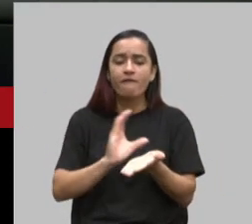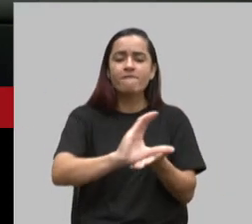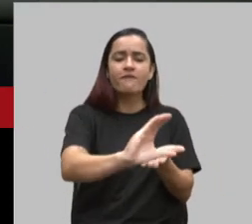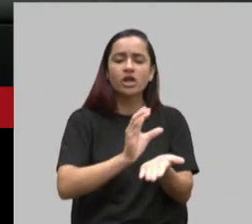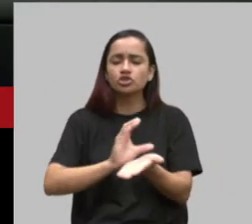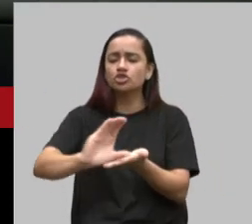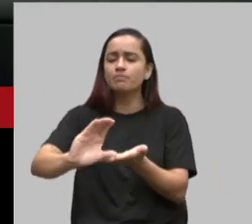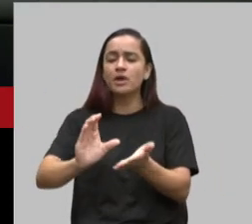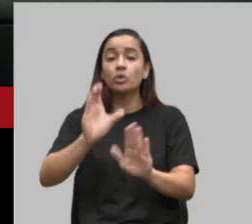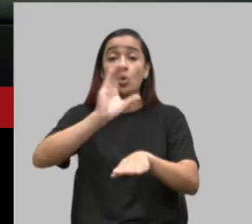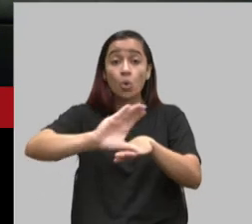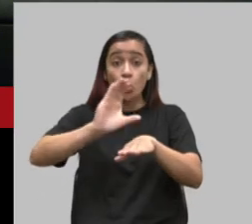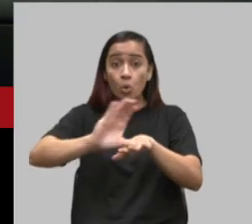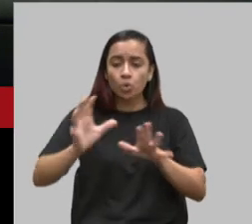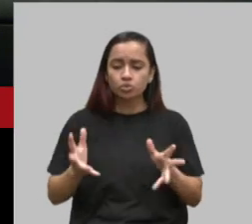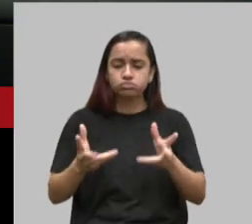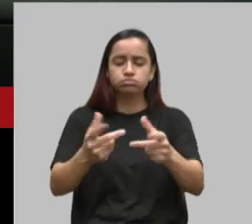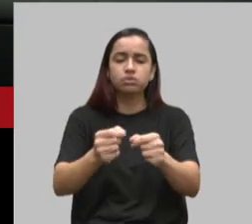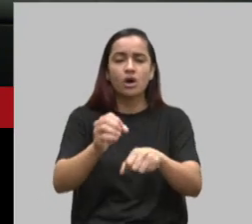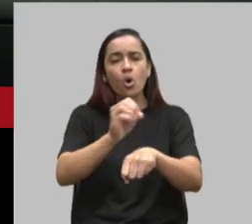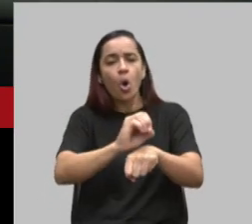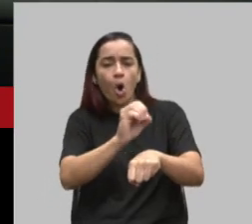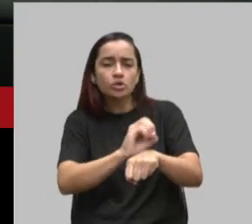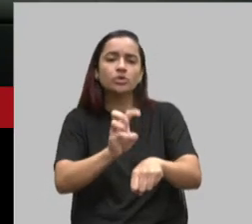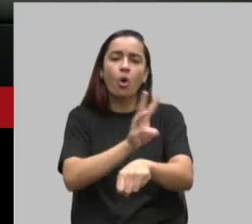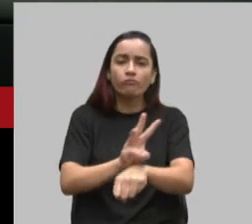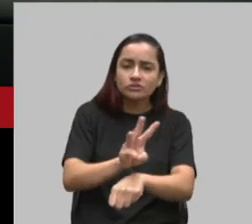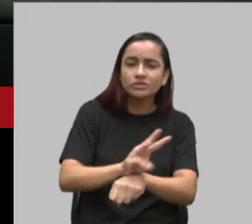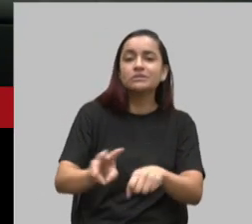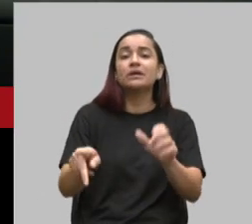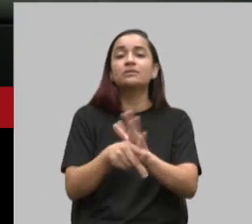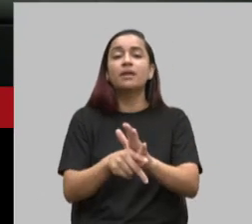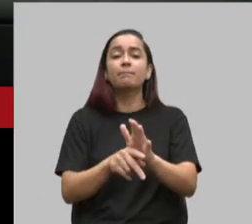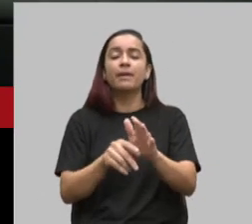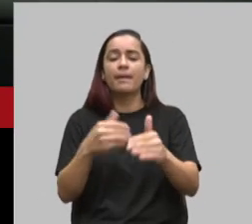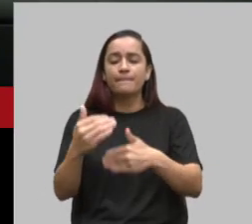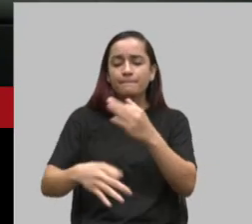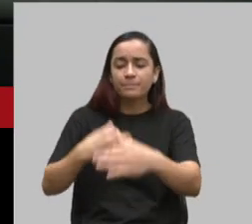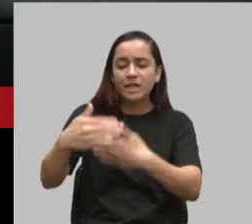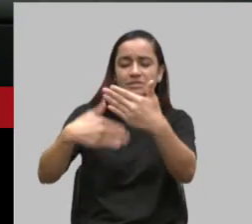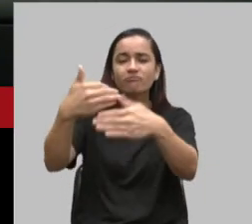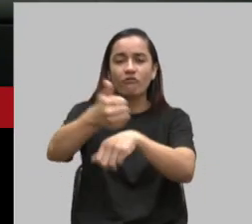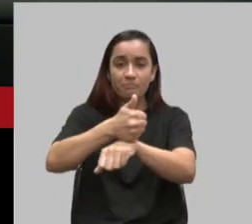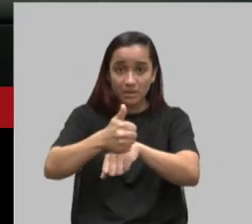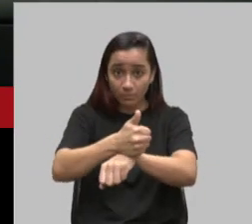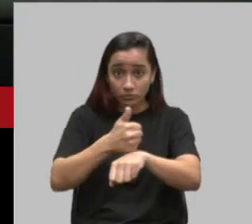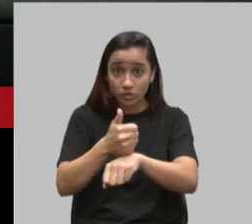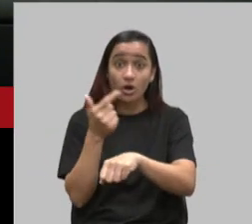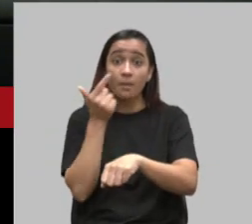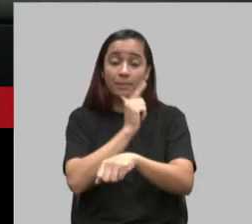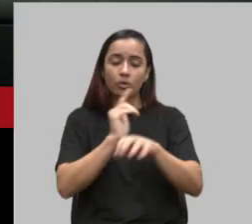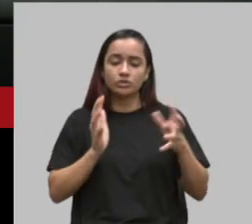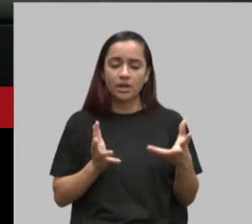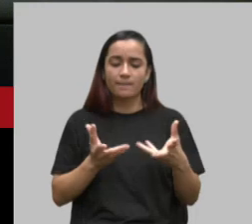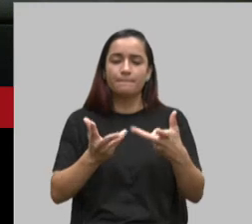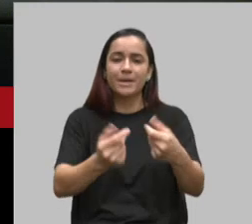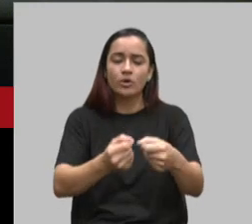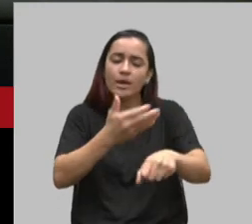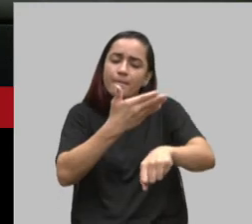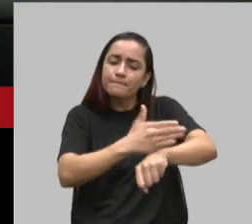atualização workshops e programas de desenvolvimento profissional para garantir a melhoria de práticas